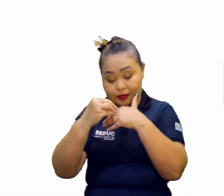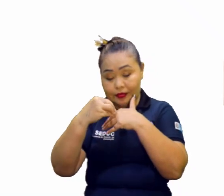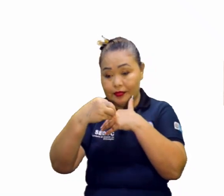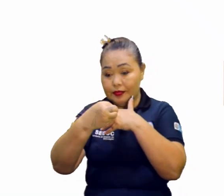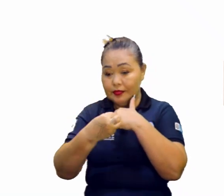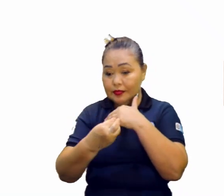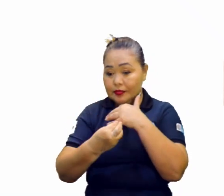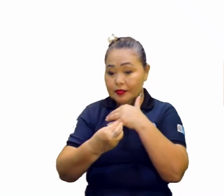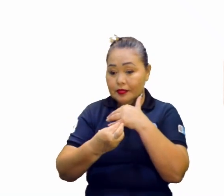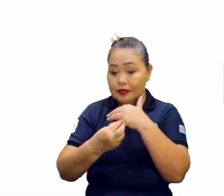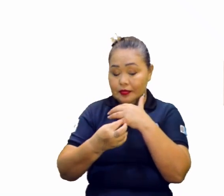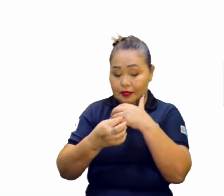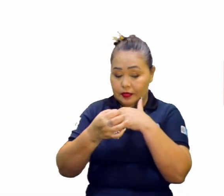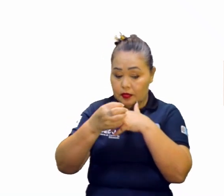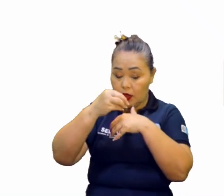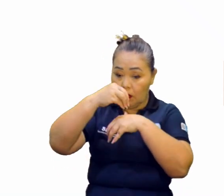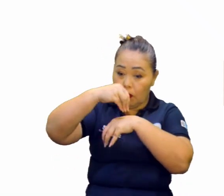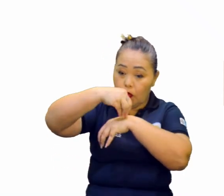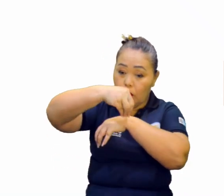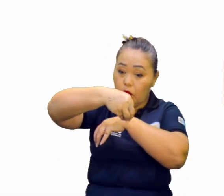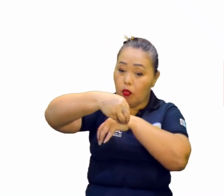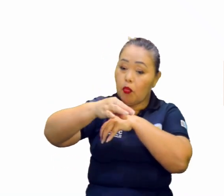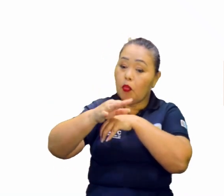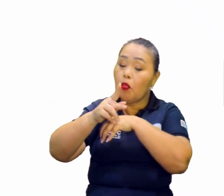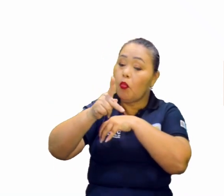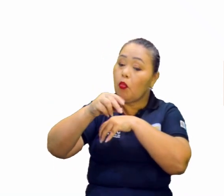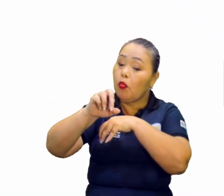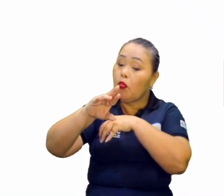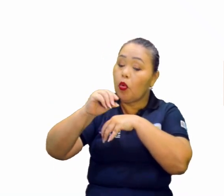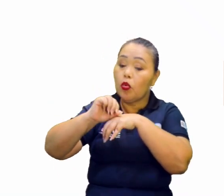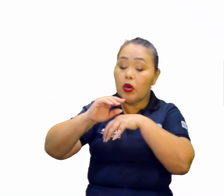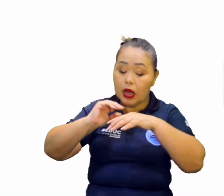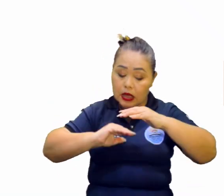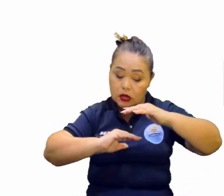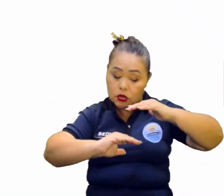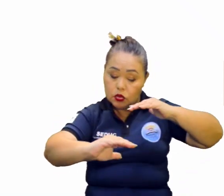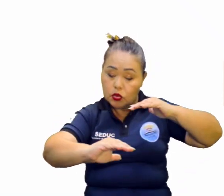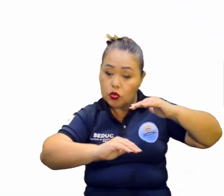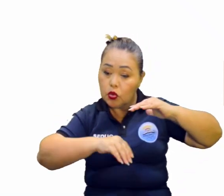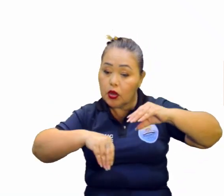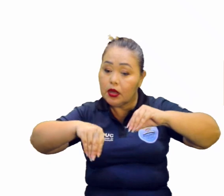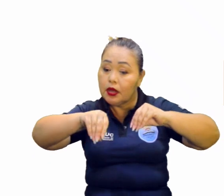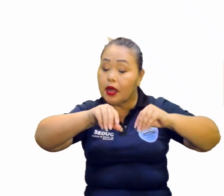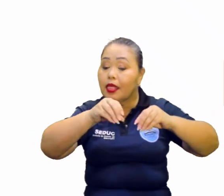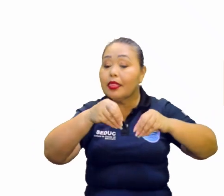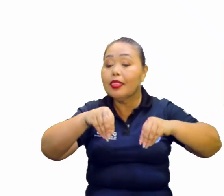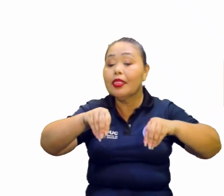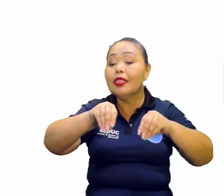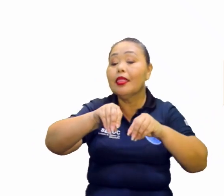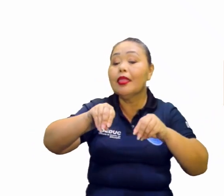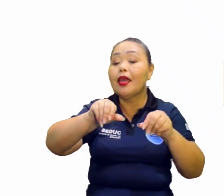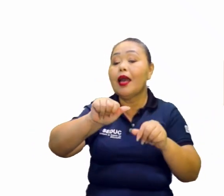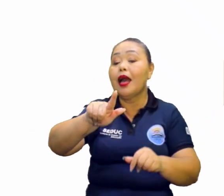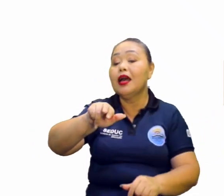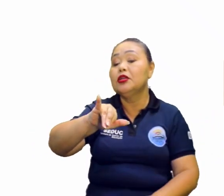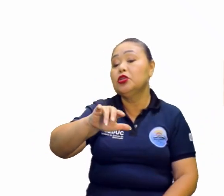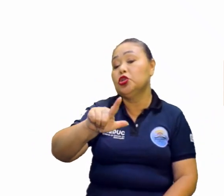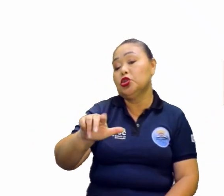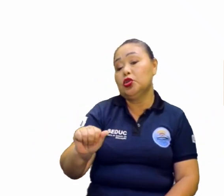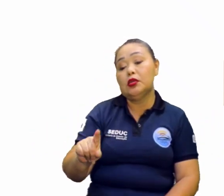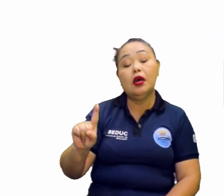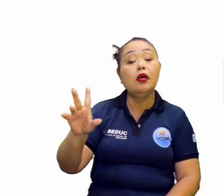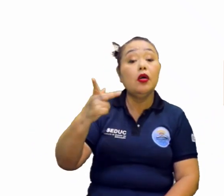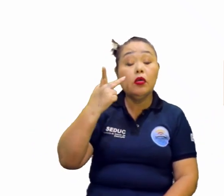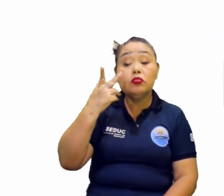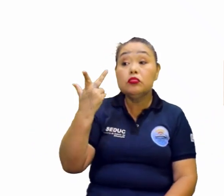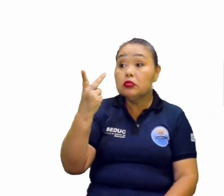de solo arenoso, argiloso. Então, essa dinâmica. Então, esses três